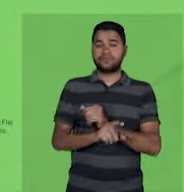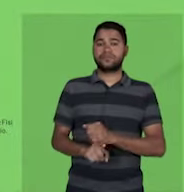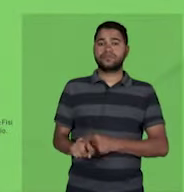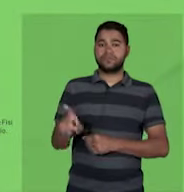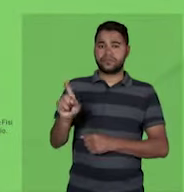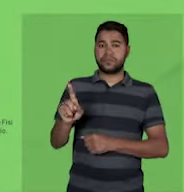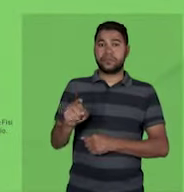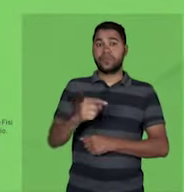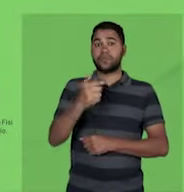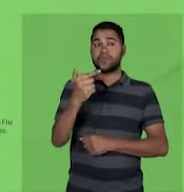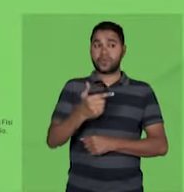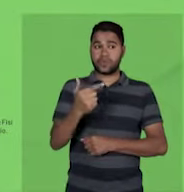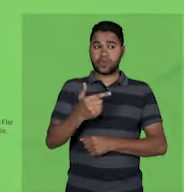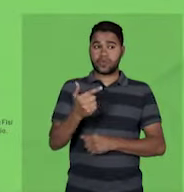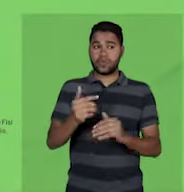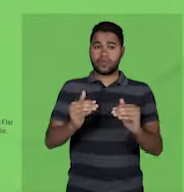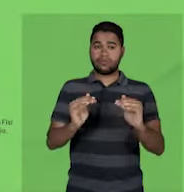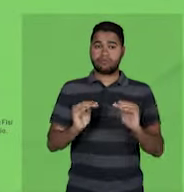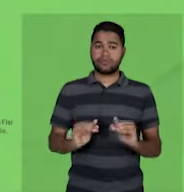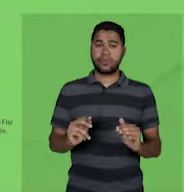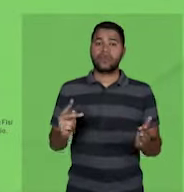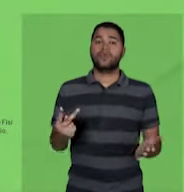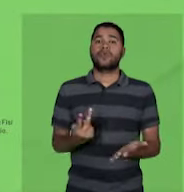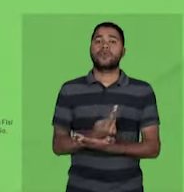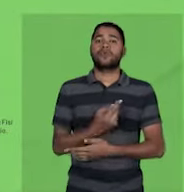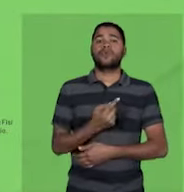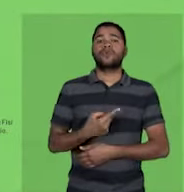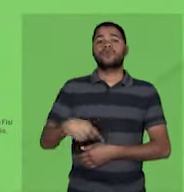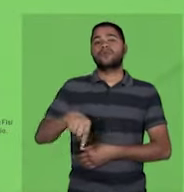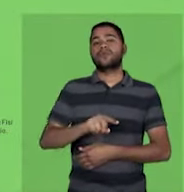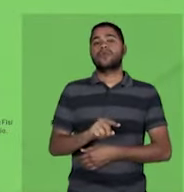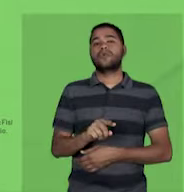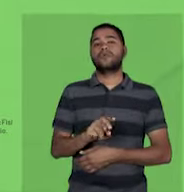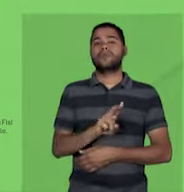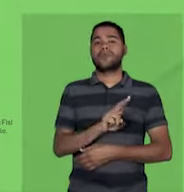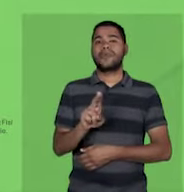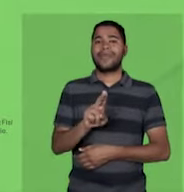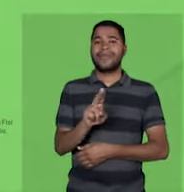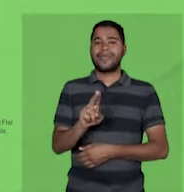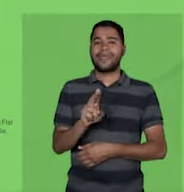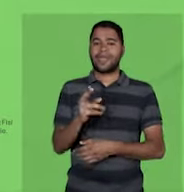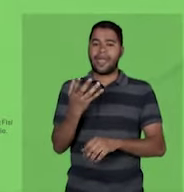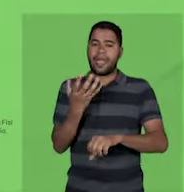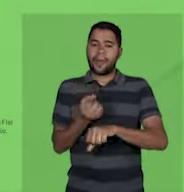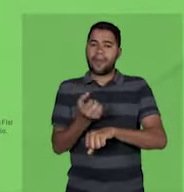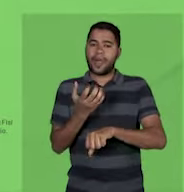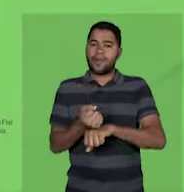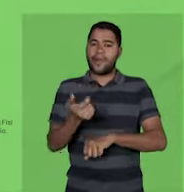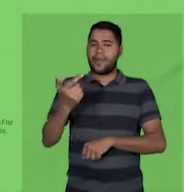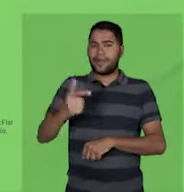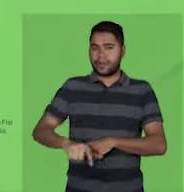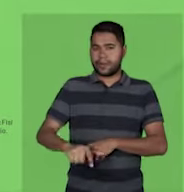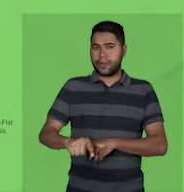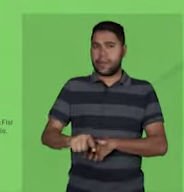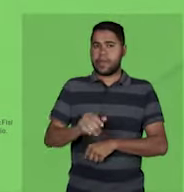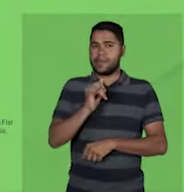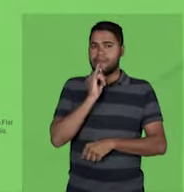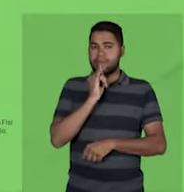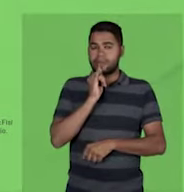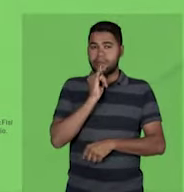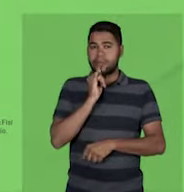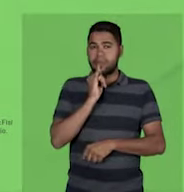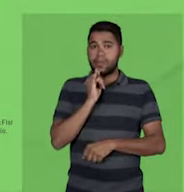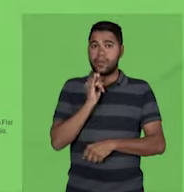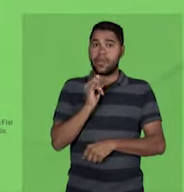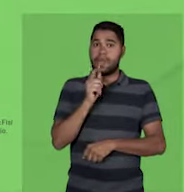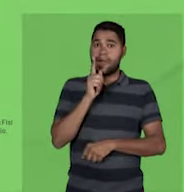uma segunda região, vai ocorrer o que nós chamamos de reabsorção. O que é isso? É eu pegar parte